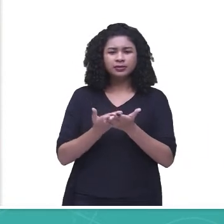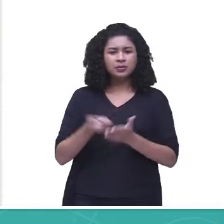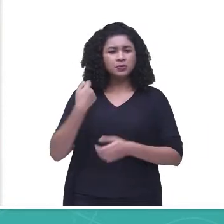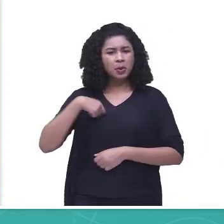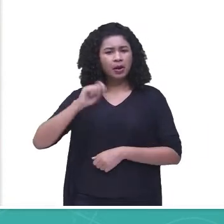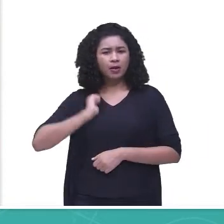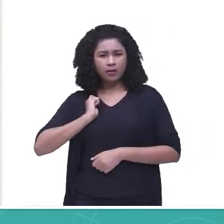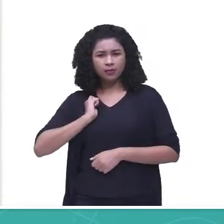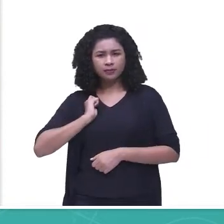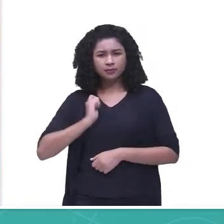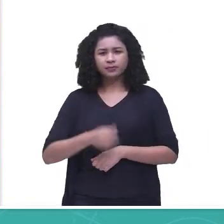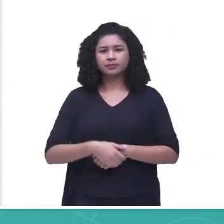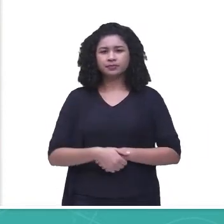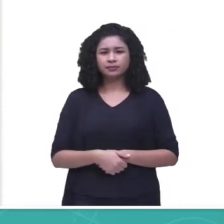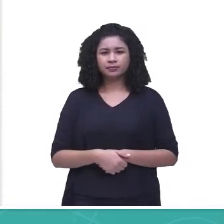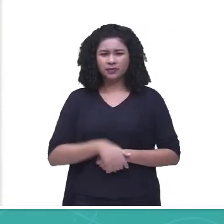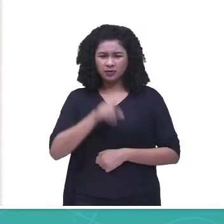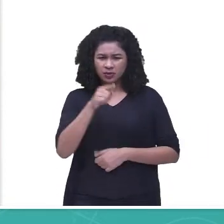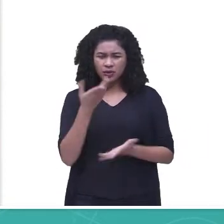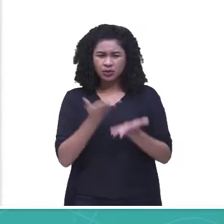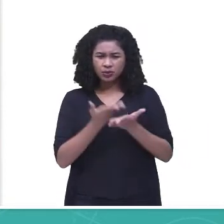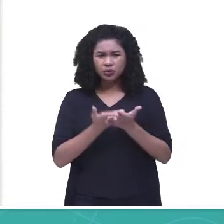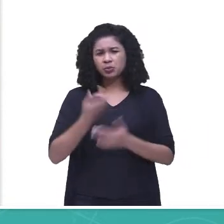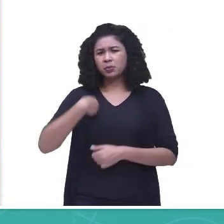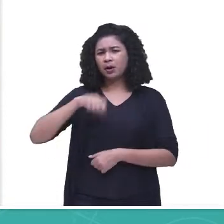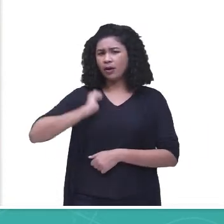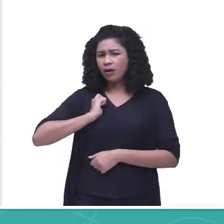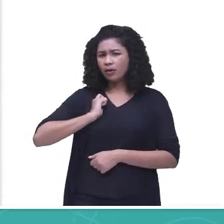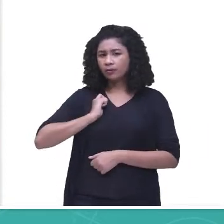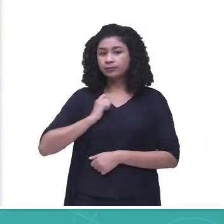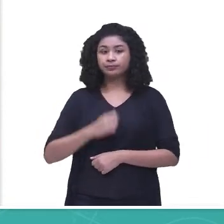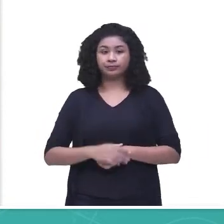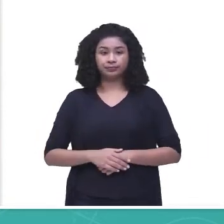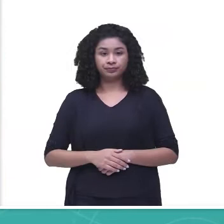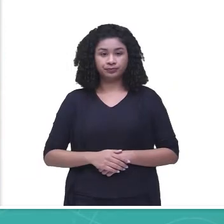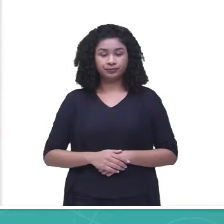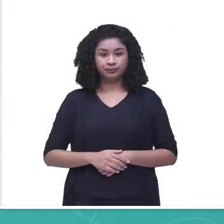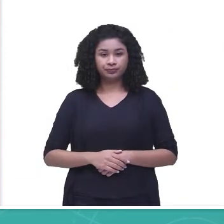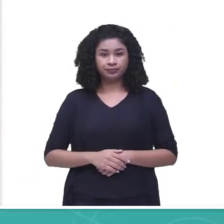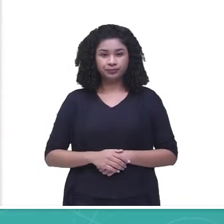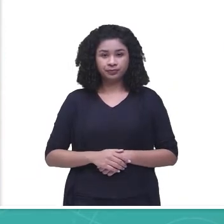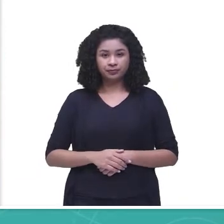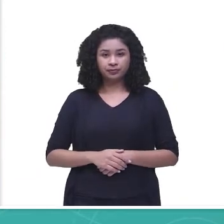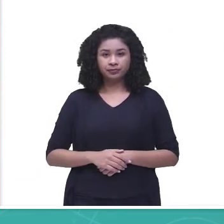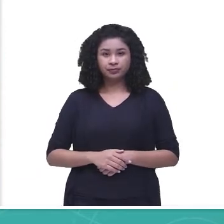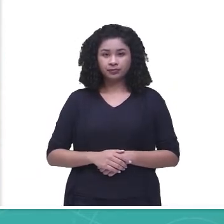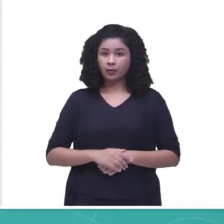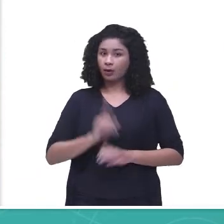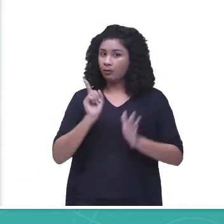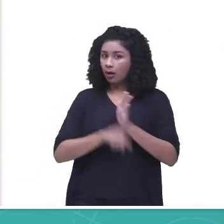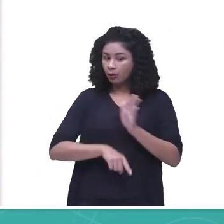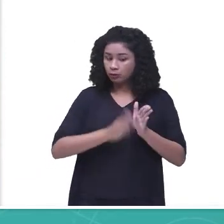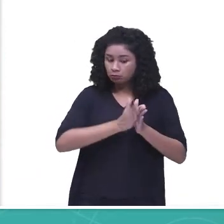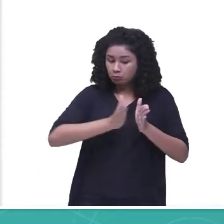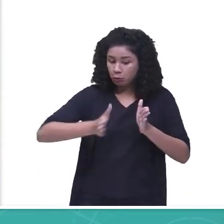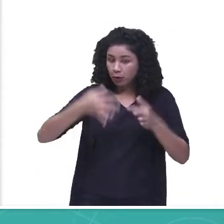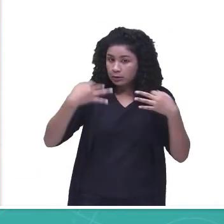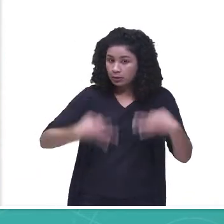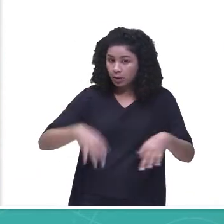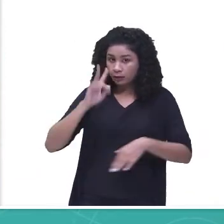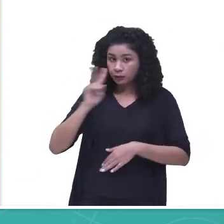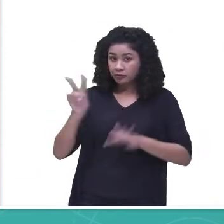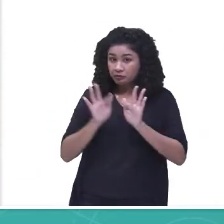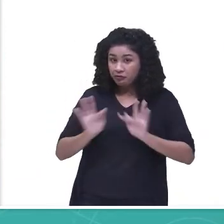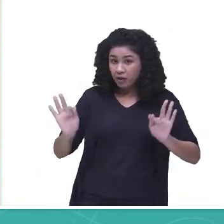Você estuda espanhol? Vamos ver a resposta do nosso personagem. Olha só. Nessa pergunta aí também seguindo a estrutura. Do,